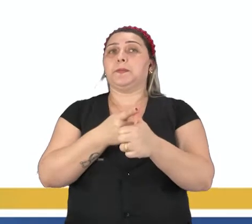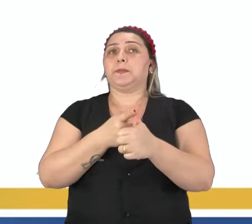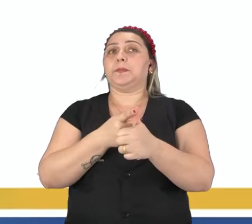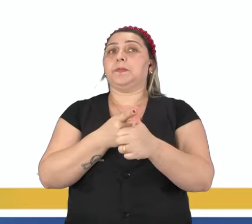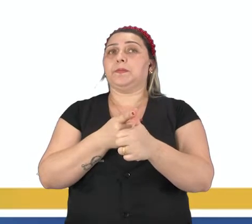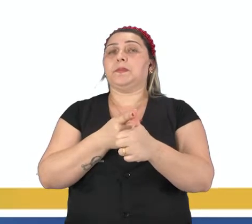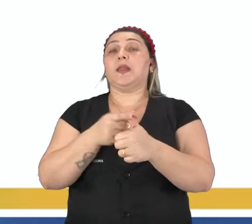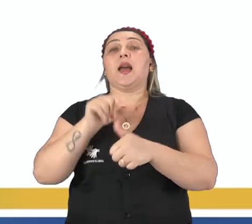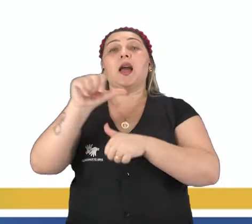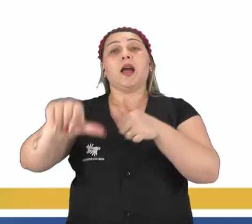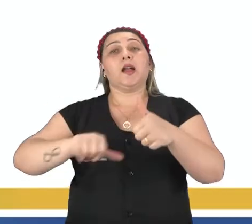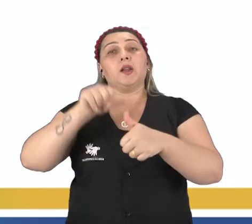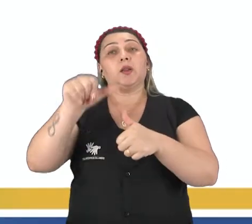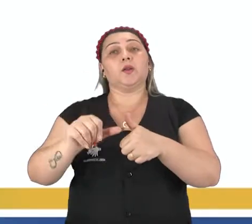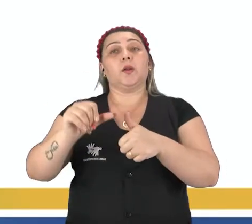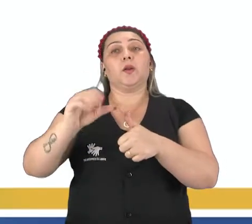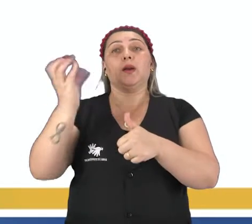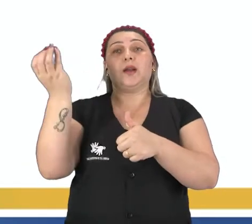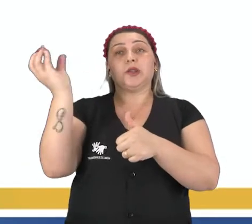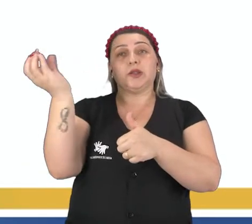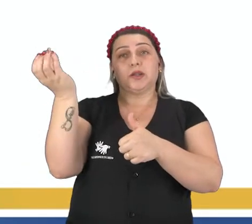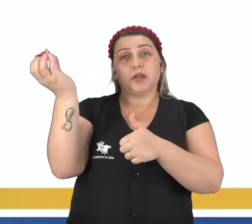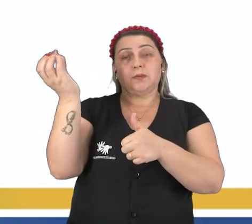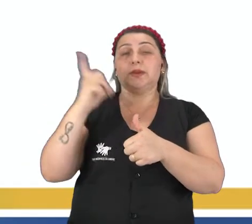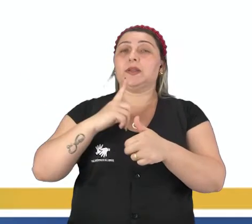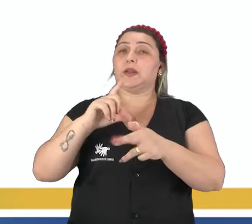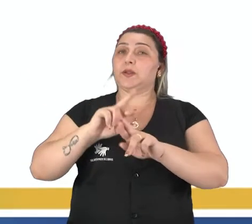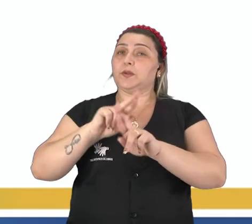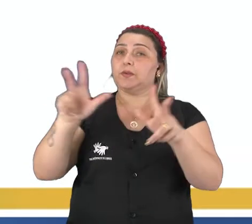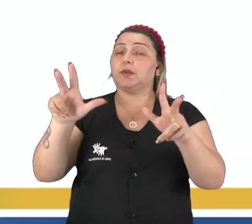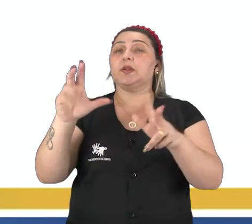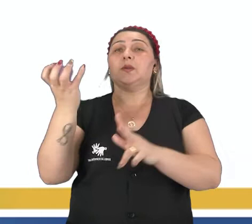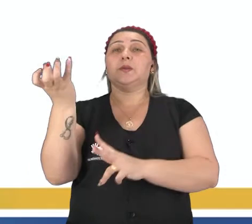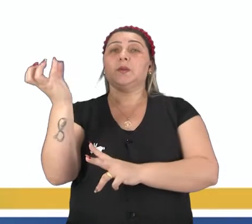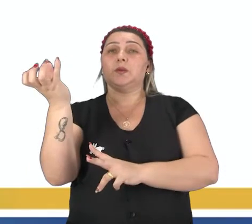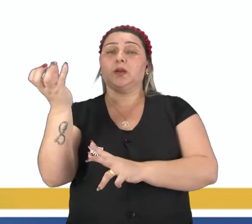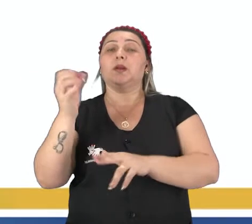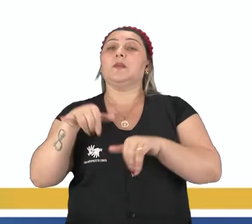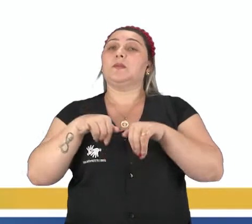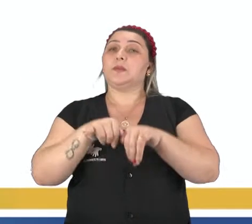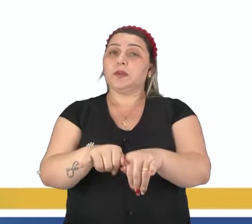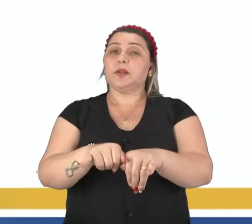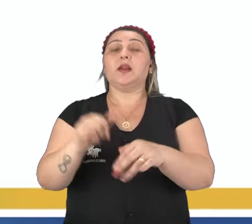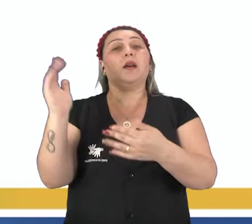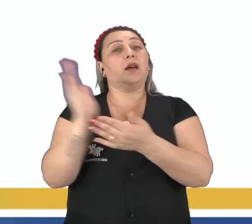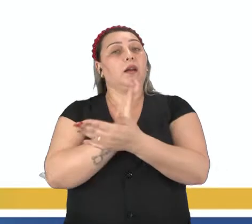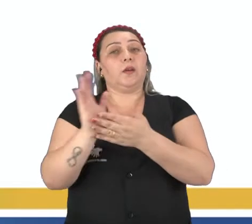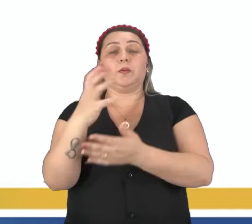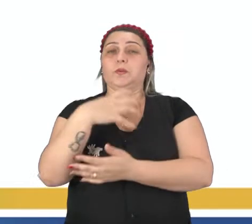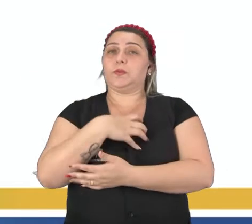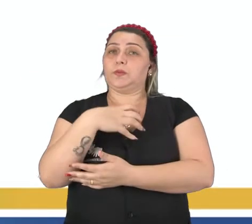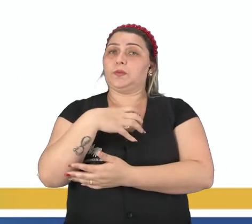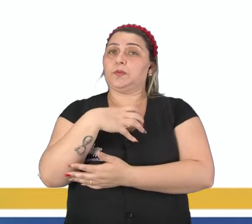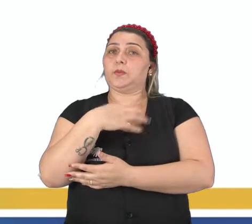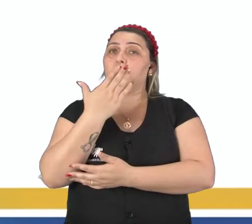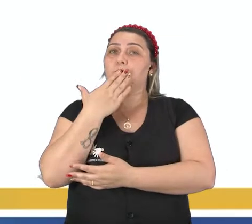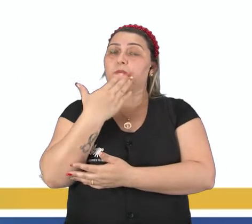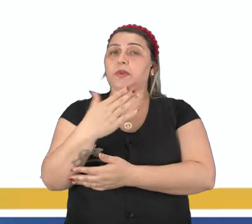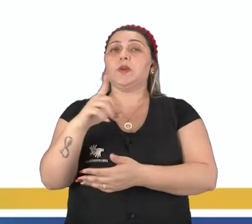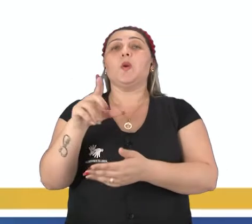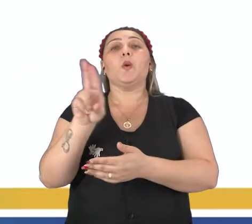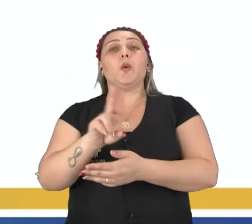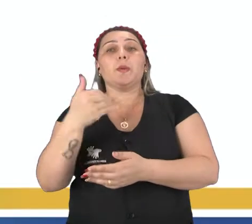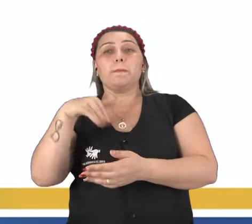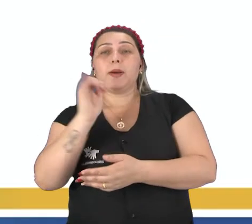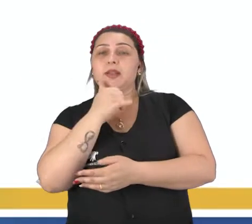sugestão tem a ver com a troca de lâmpadas, tá? Existem diferentes tipos de lâmpadas no mercado, né? E alguns tipos, eles consomem